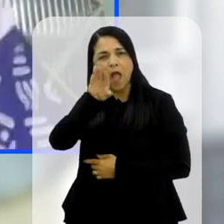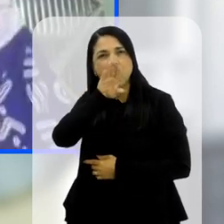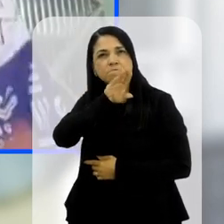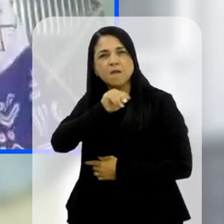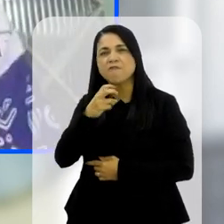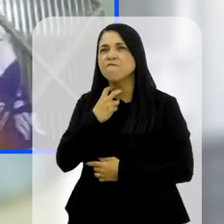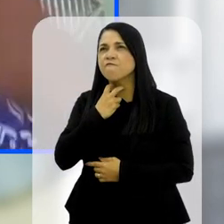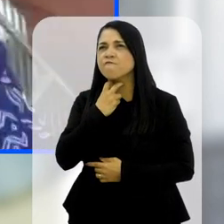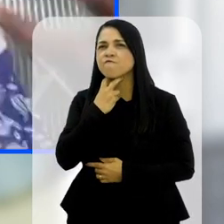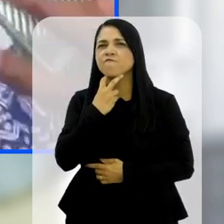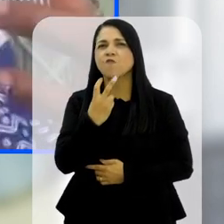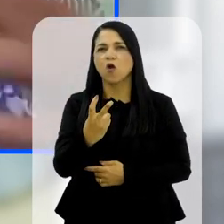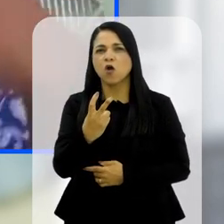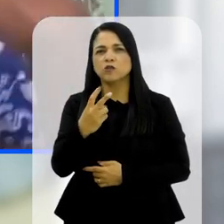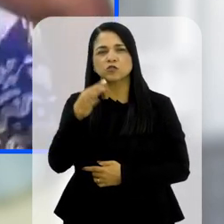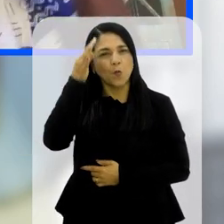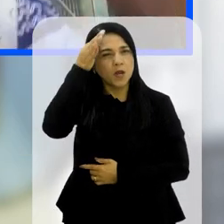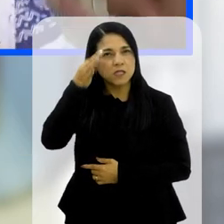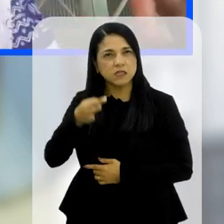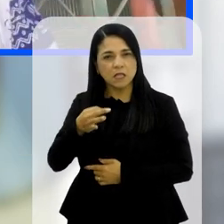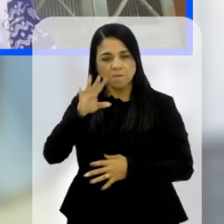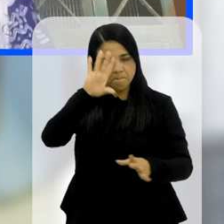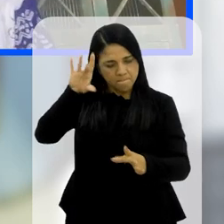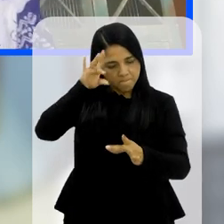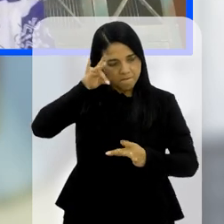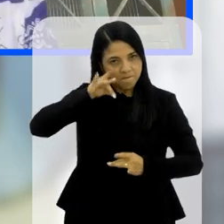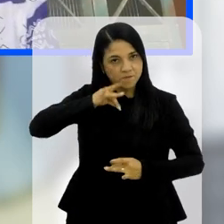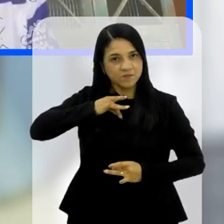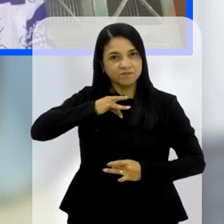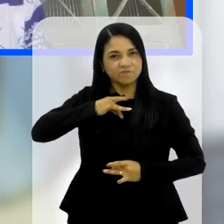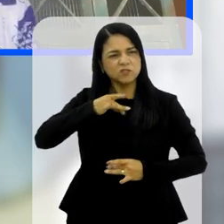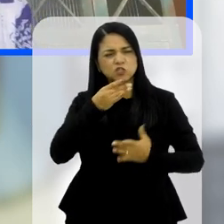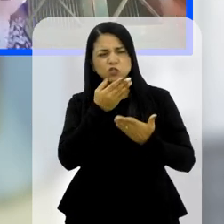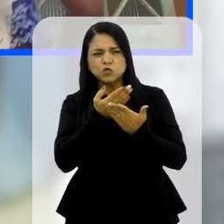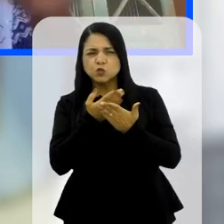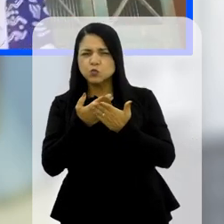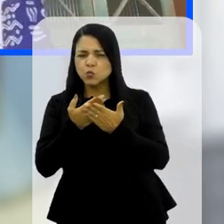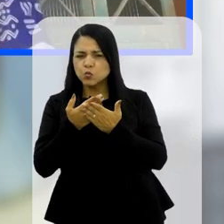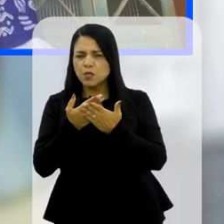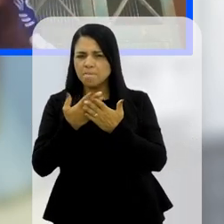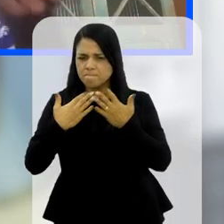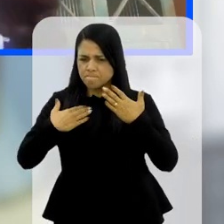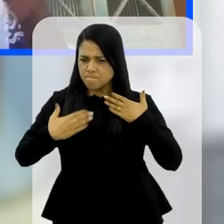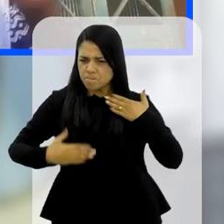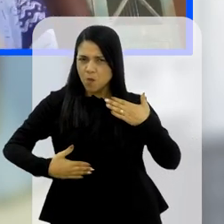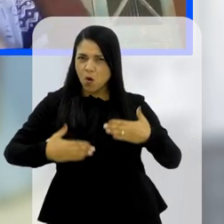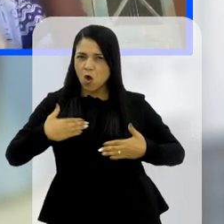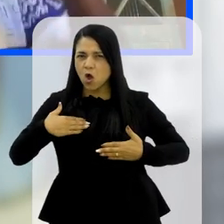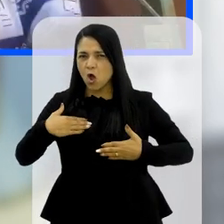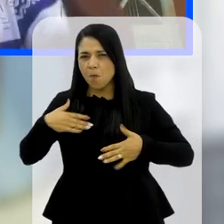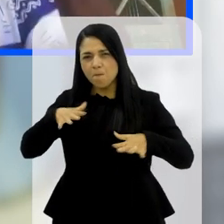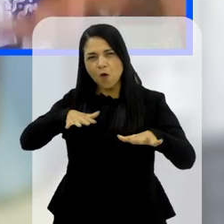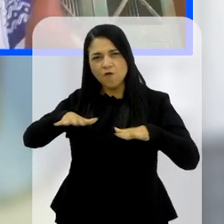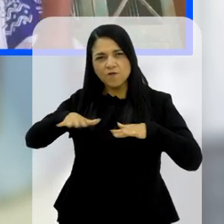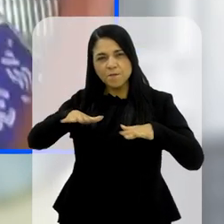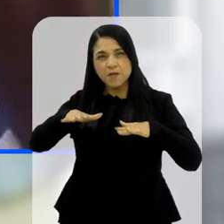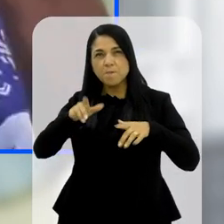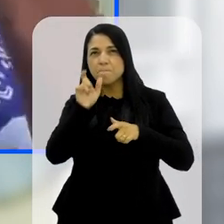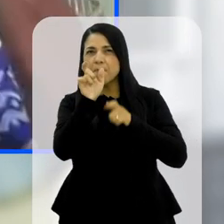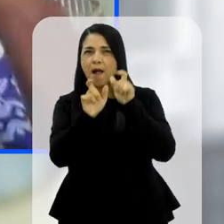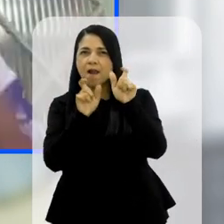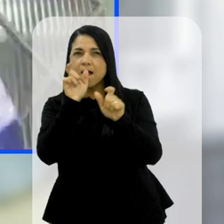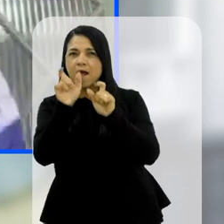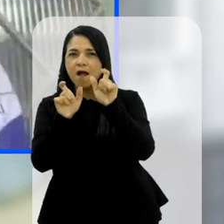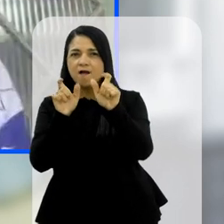né? A voz dele, como ele se coloca, como ele entende um personagem, né? Como é que ele estuda, como é que ele pega